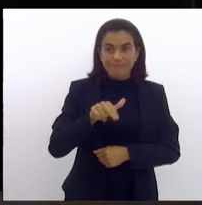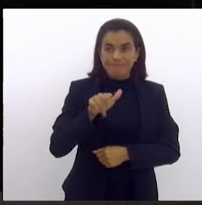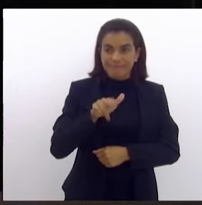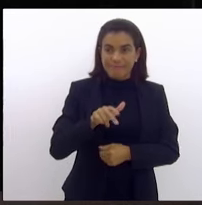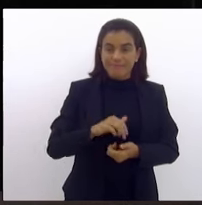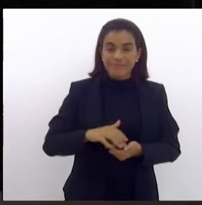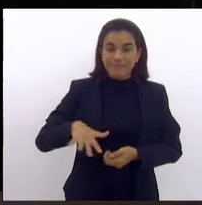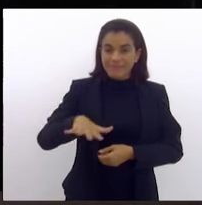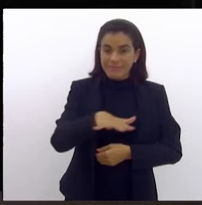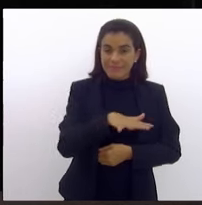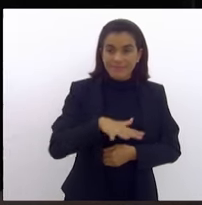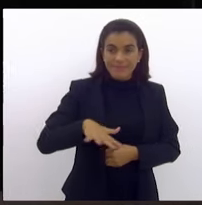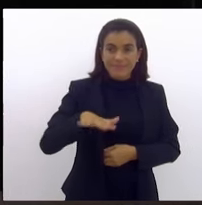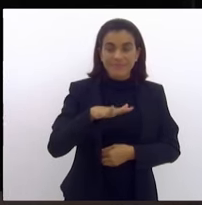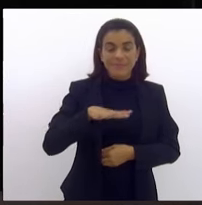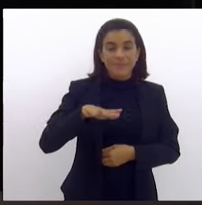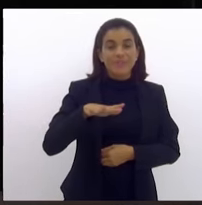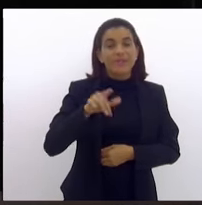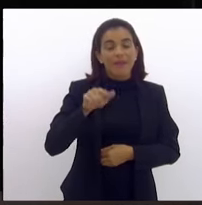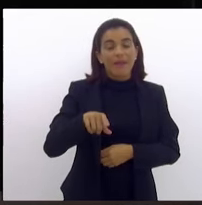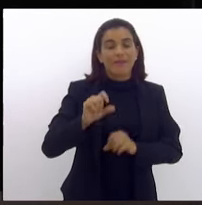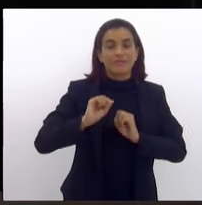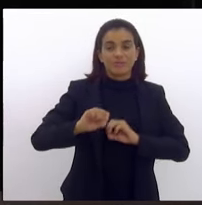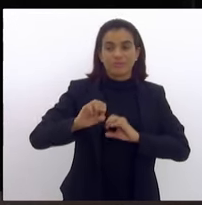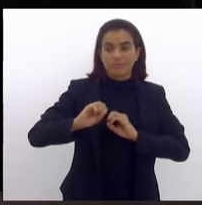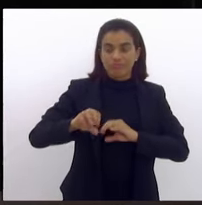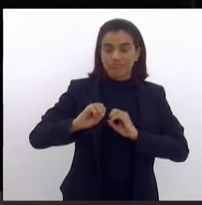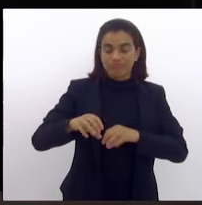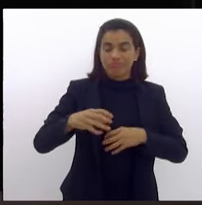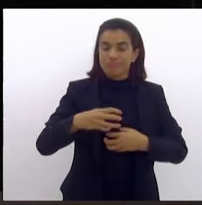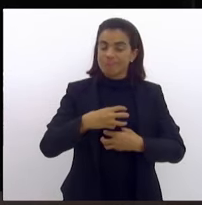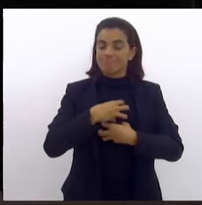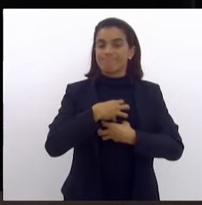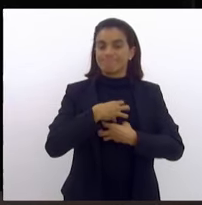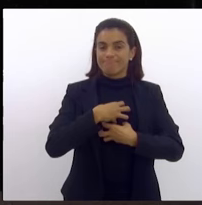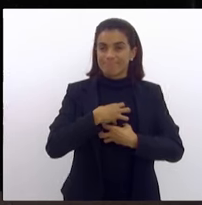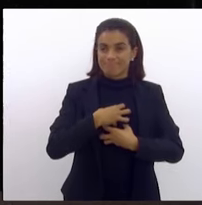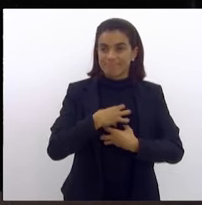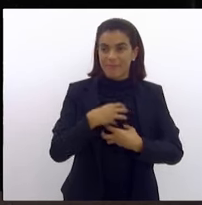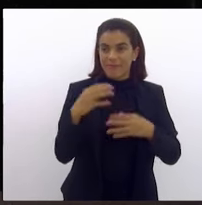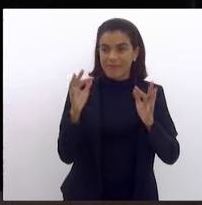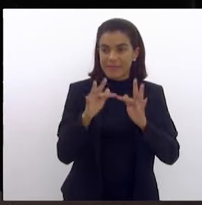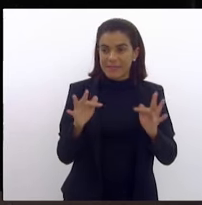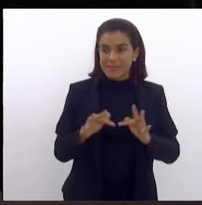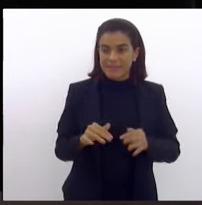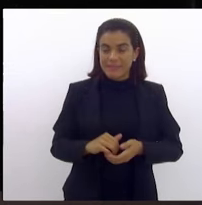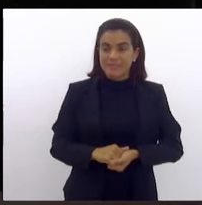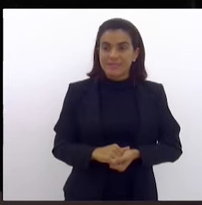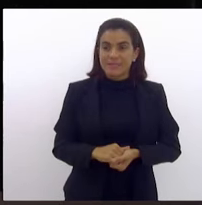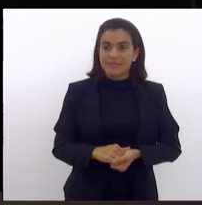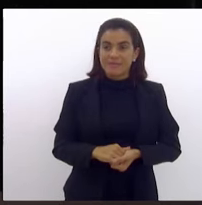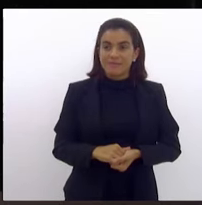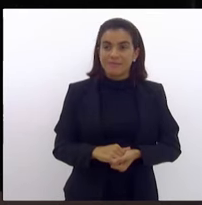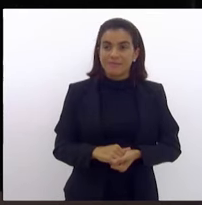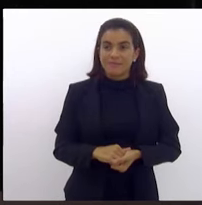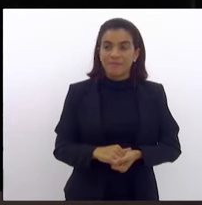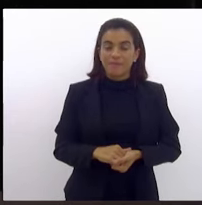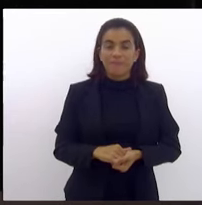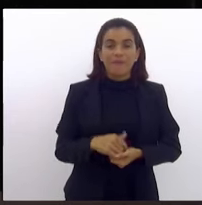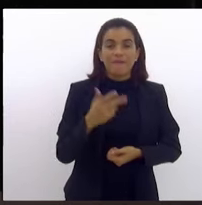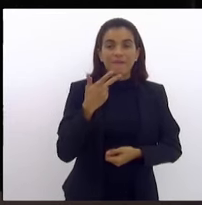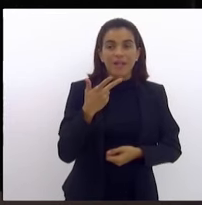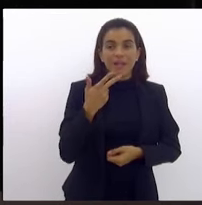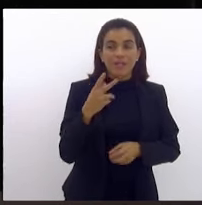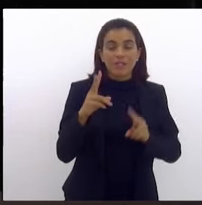nesse espaço que é de educação, também me deixou muito contente. Bom, por falar